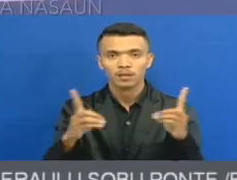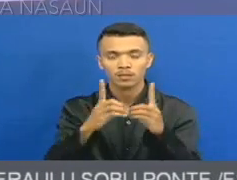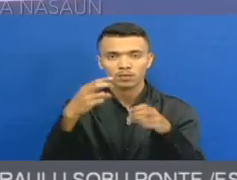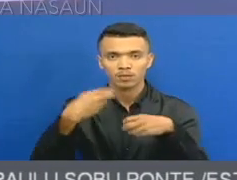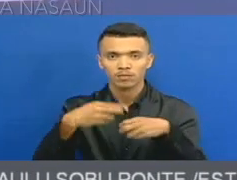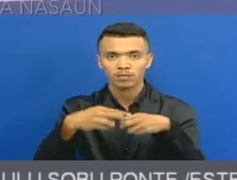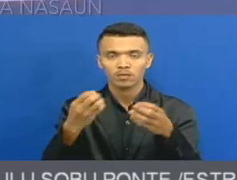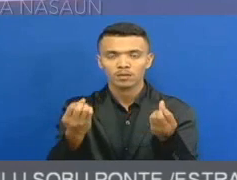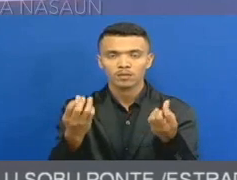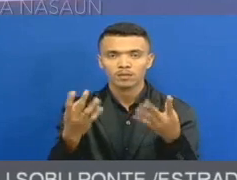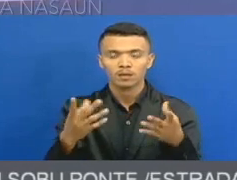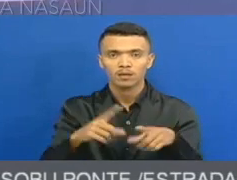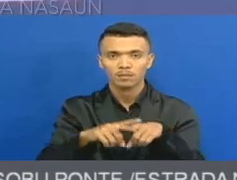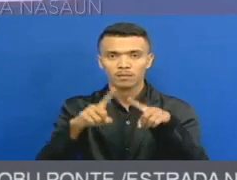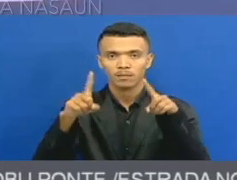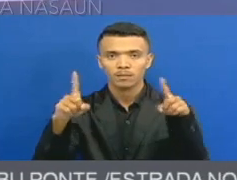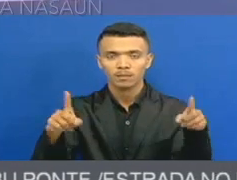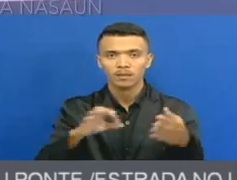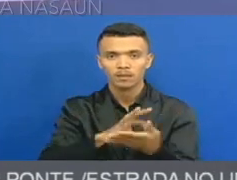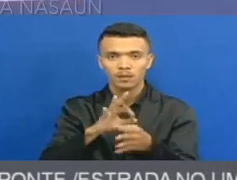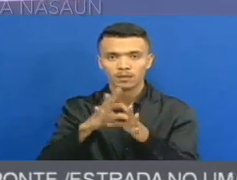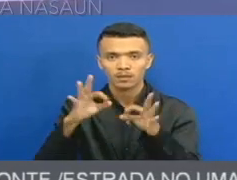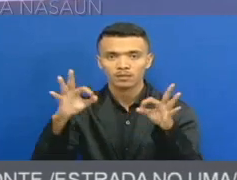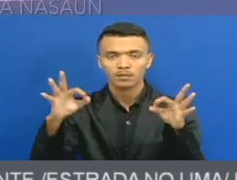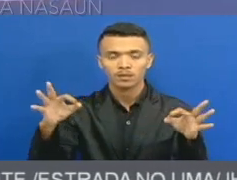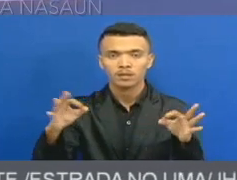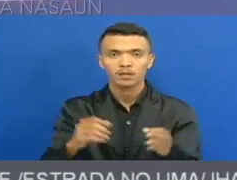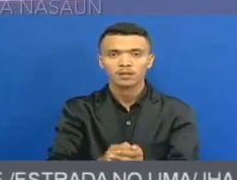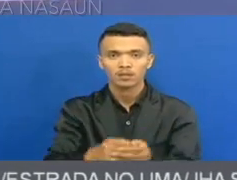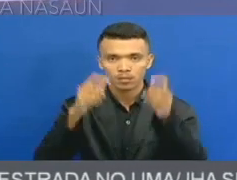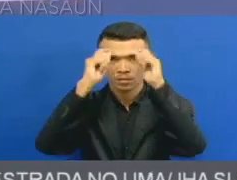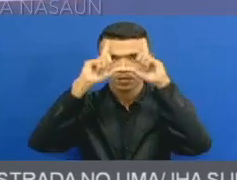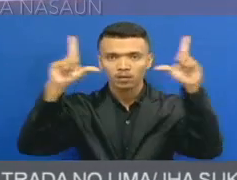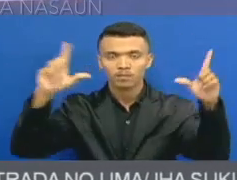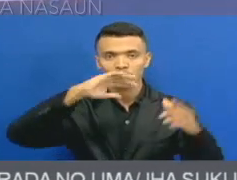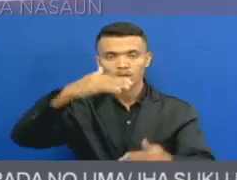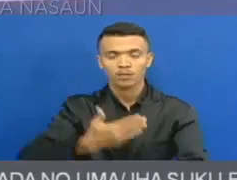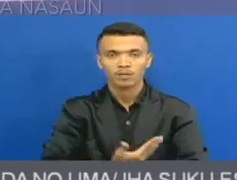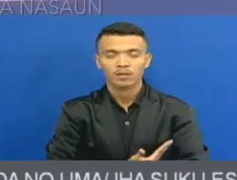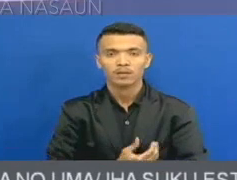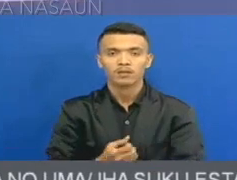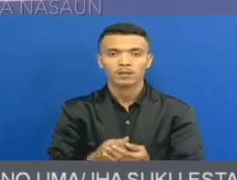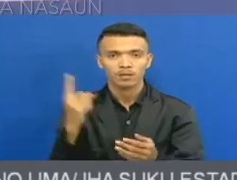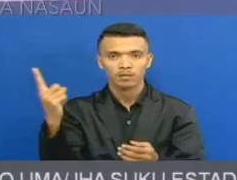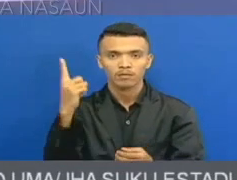vara, mas o espírito resiliente timoranian sempre domina.